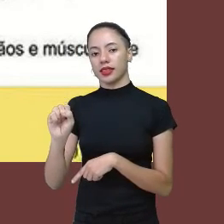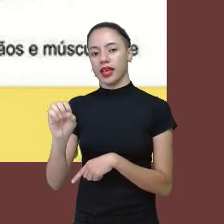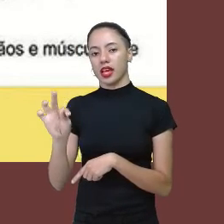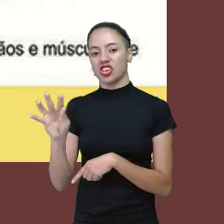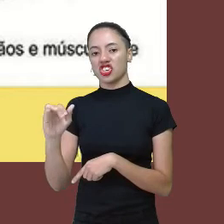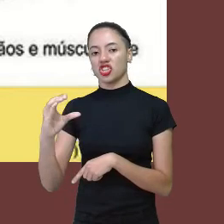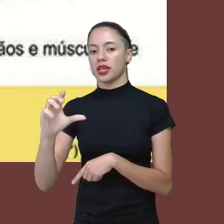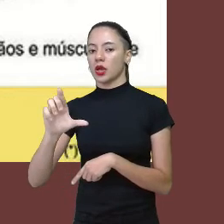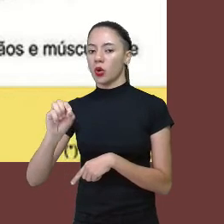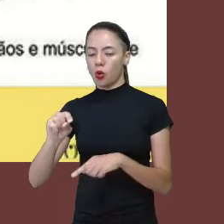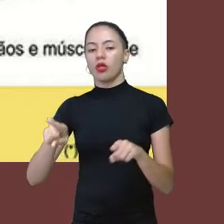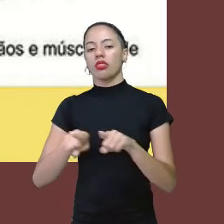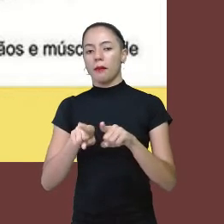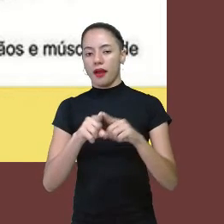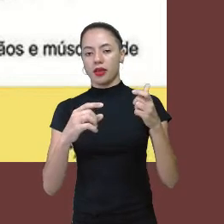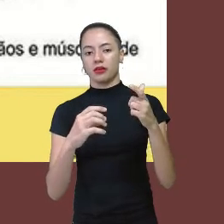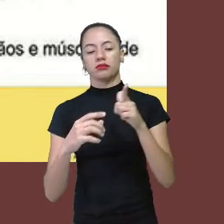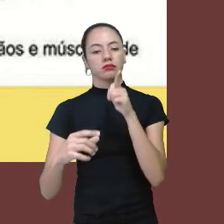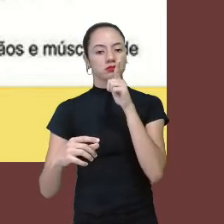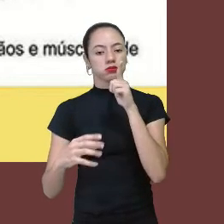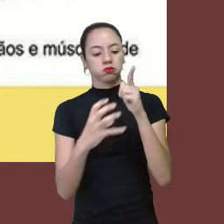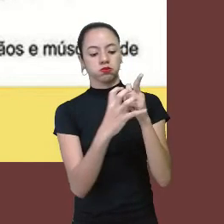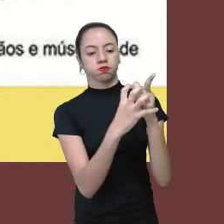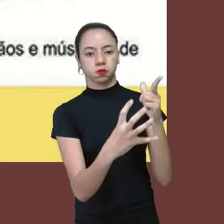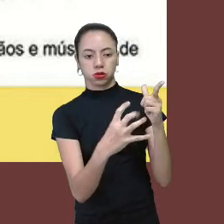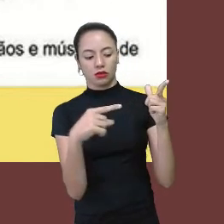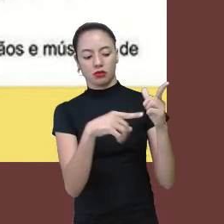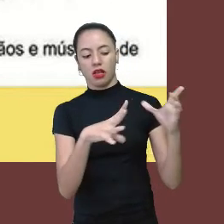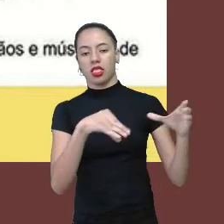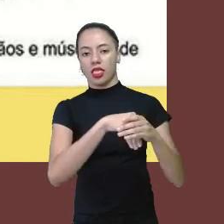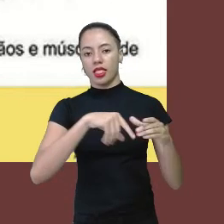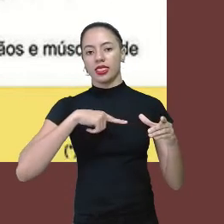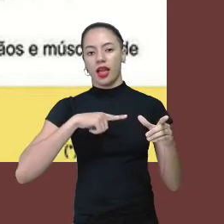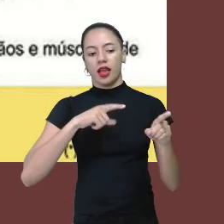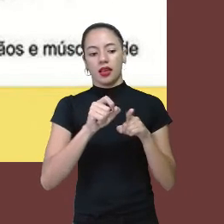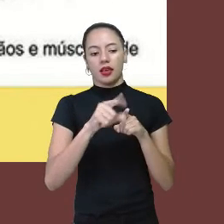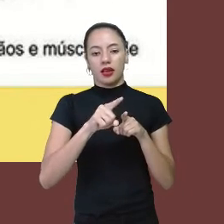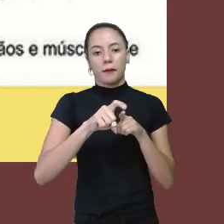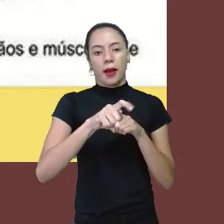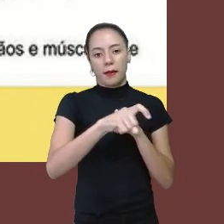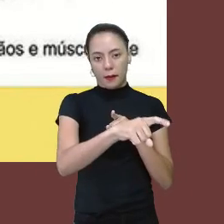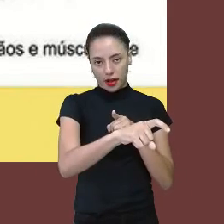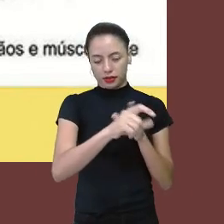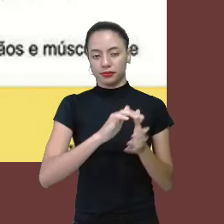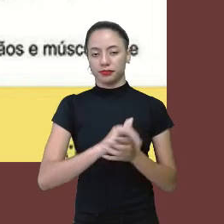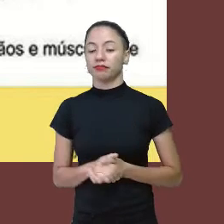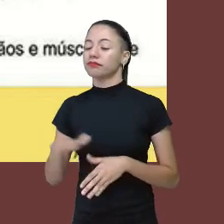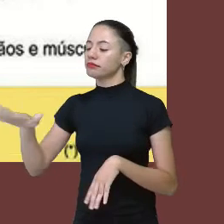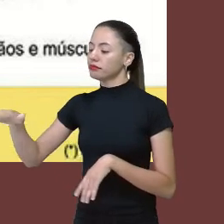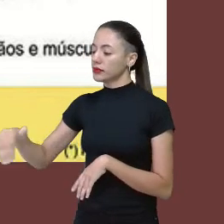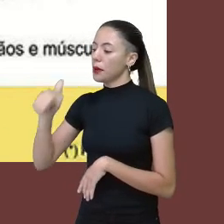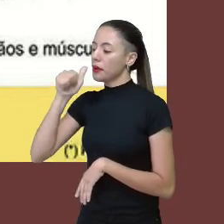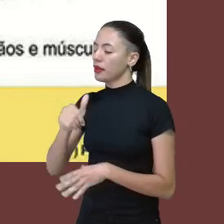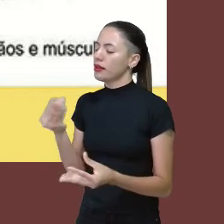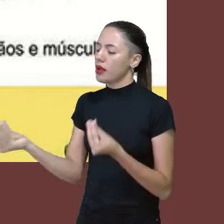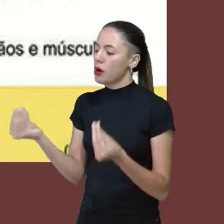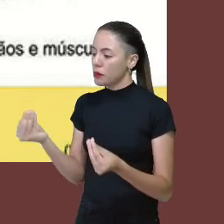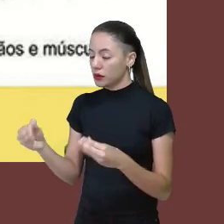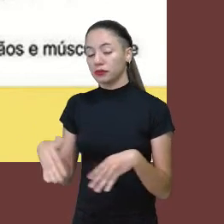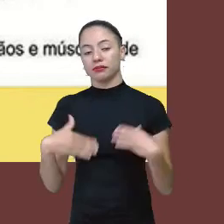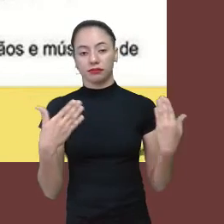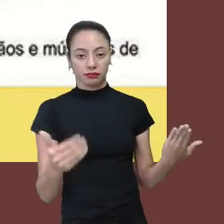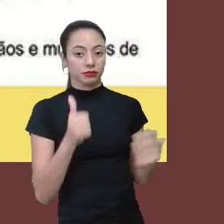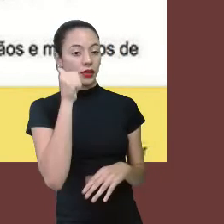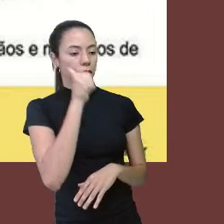para a reprodução onde estão ali os espermatozoides. E para as meninas, professora? Olha, para as meninas também é uma